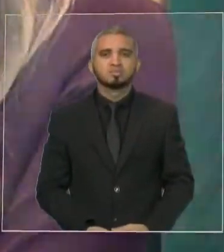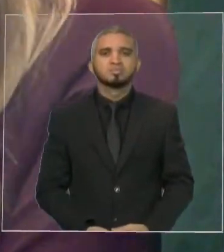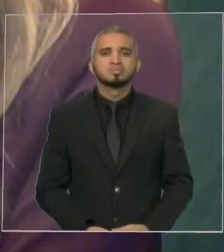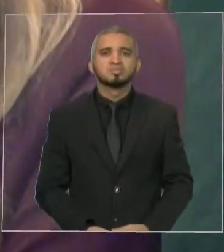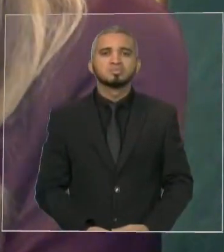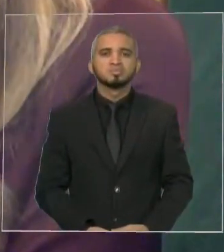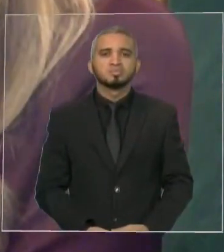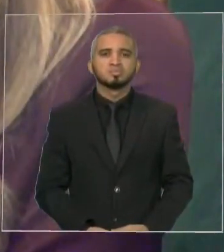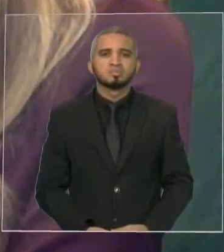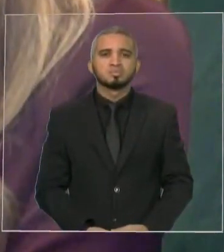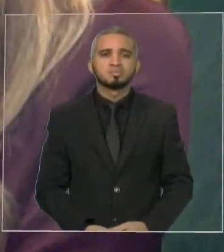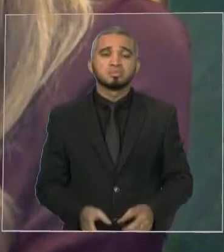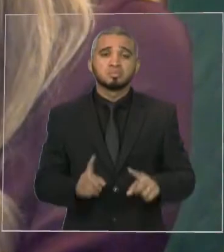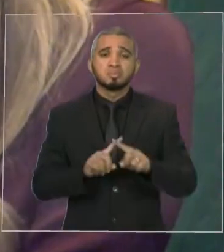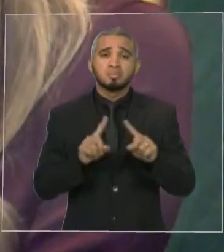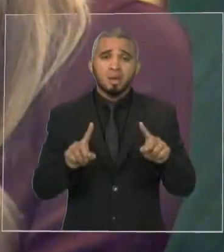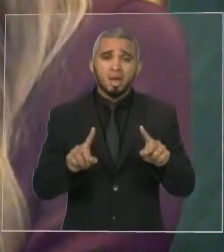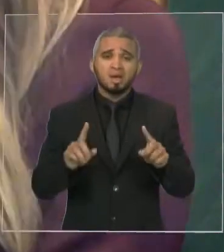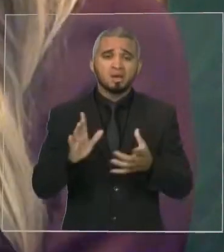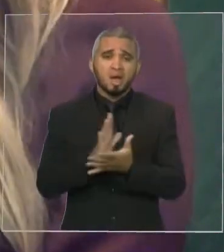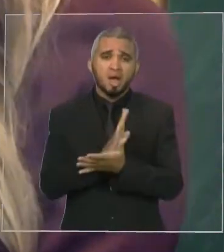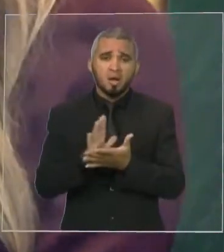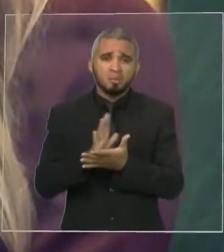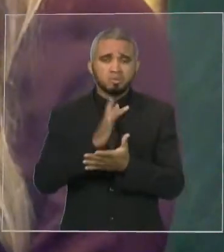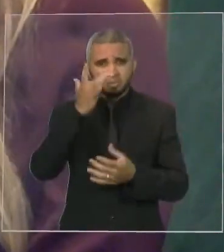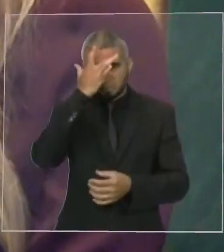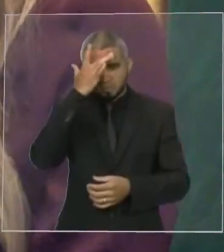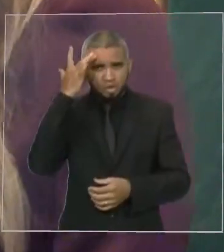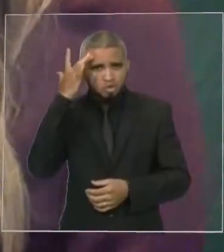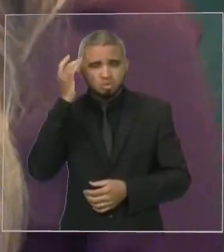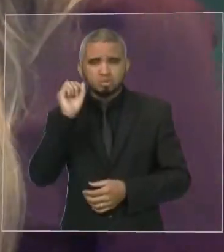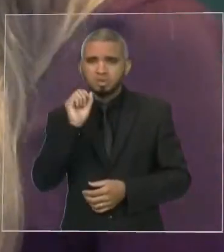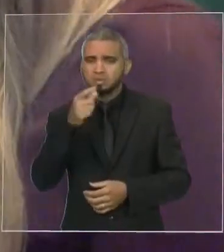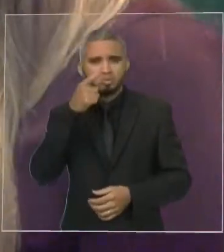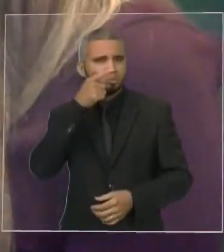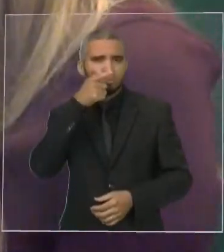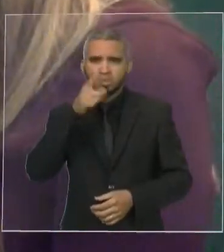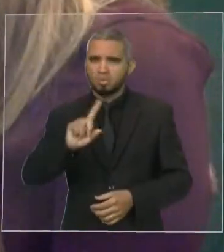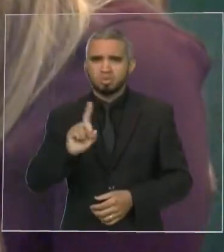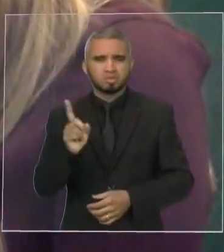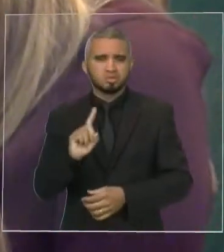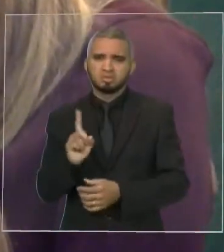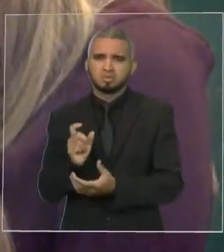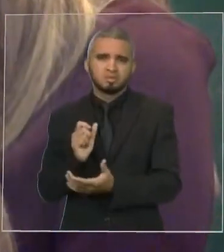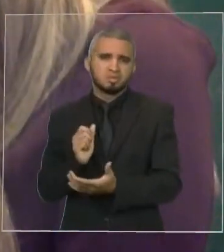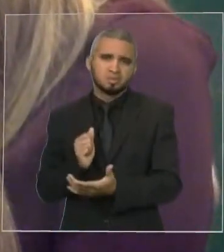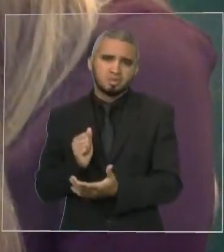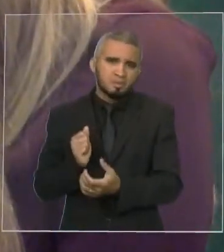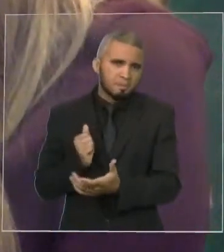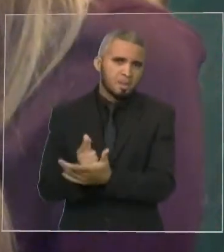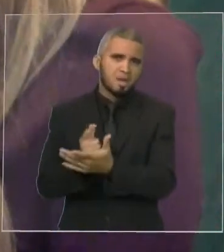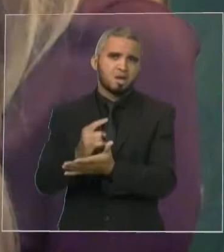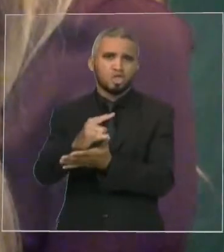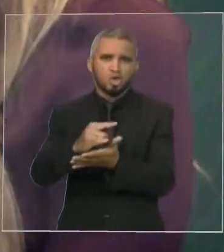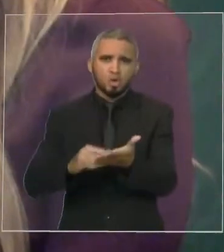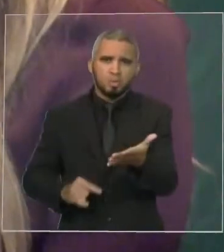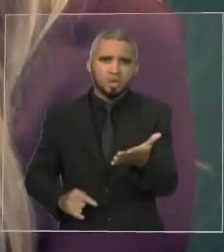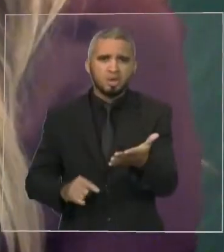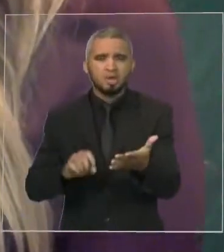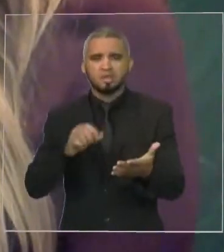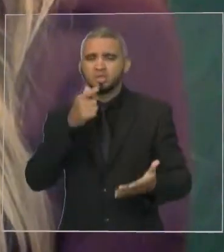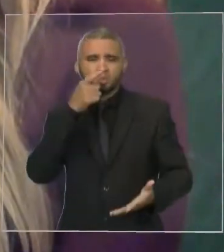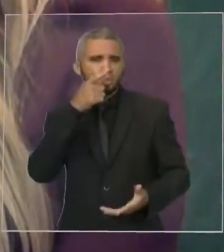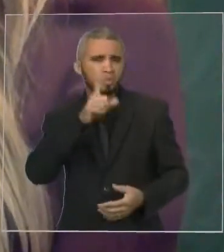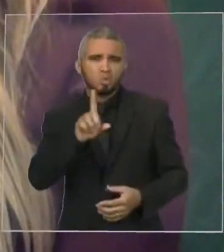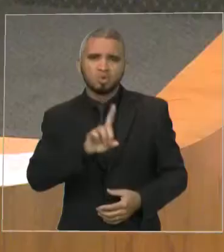E muitos não tiveram a chance de se reerguer, ou pelo menos se manter vivo diante dessa crise